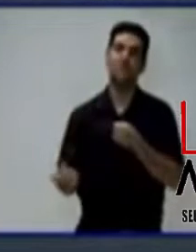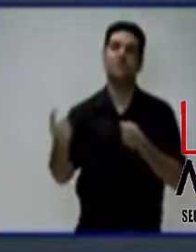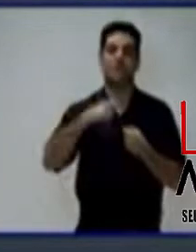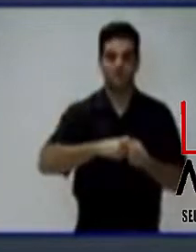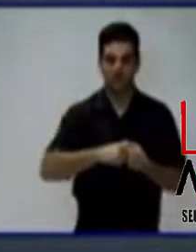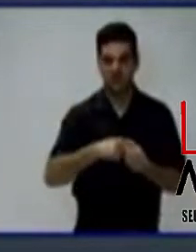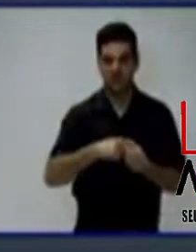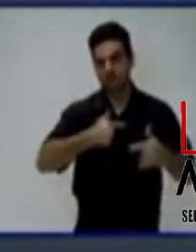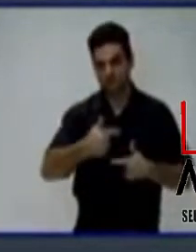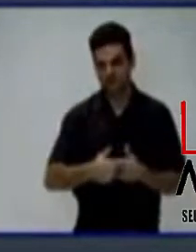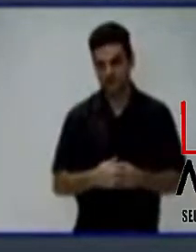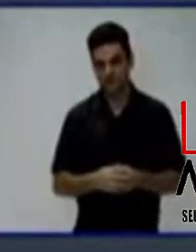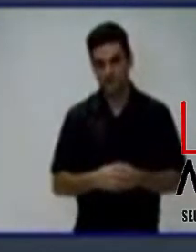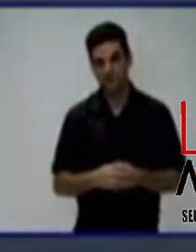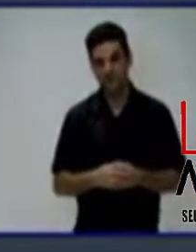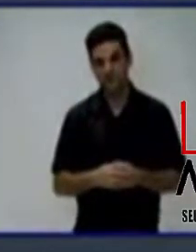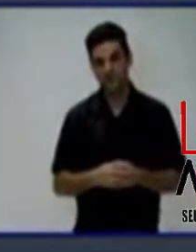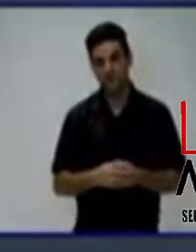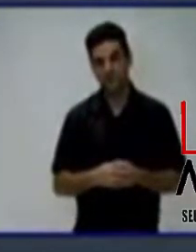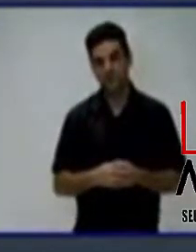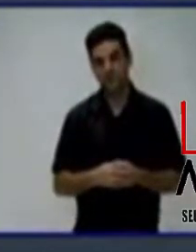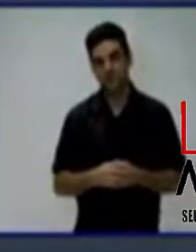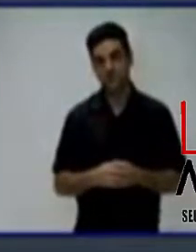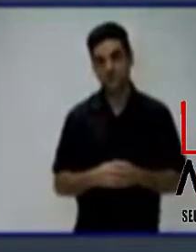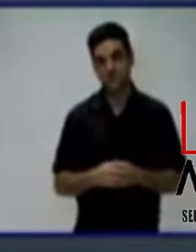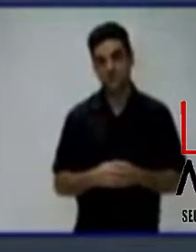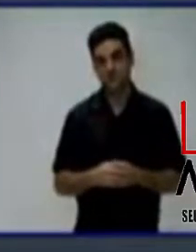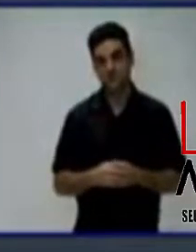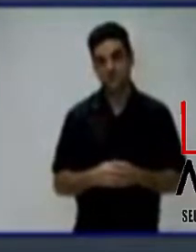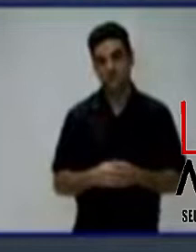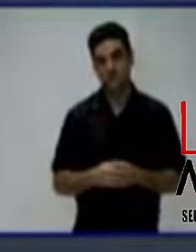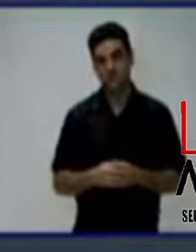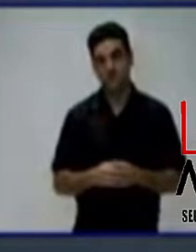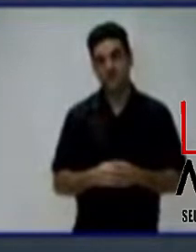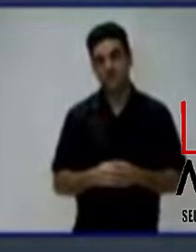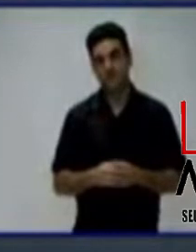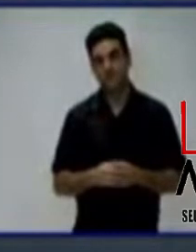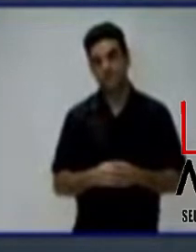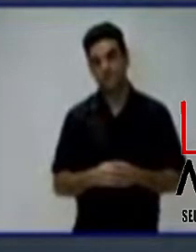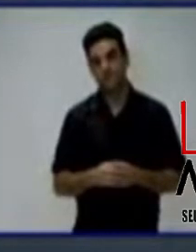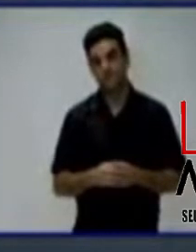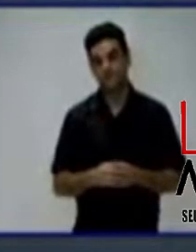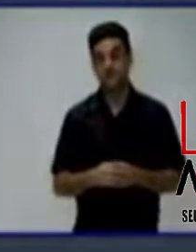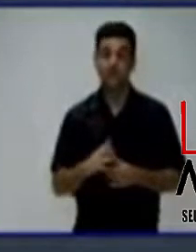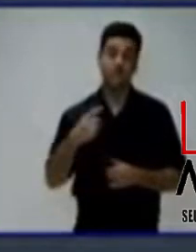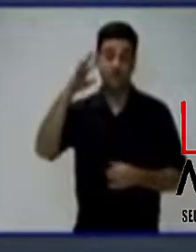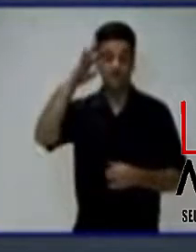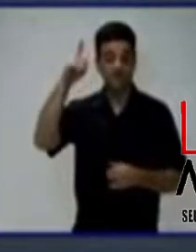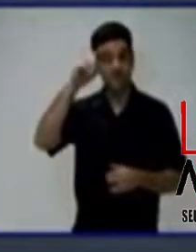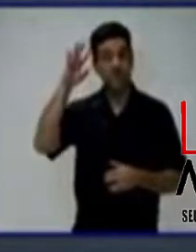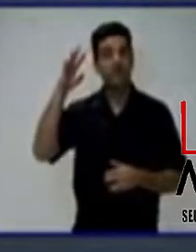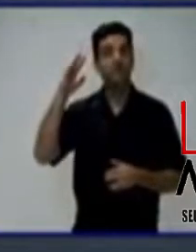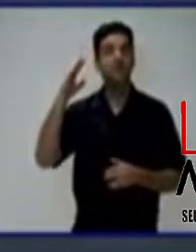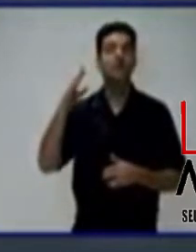determinado a reintegração, a sua reintegração ao cargo. Eu apliquei na hipótese a jurisprudência do